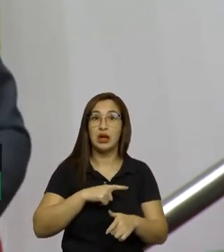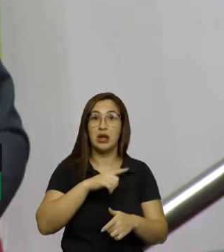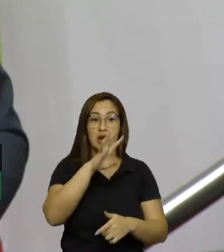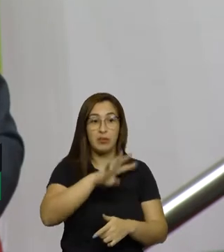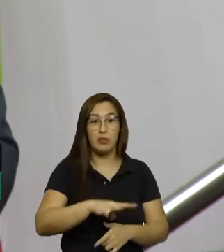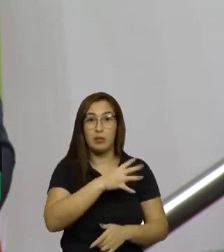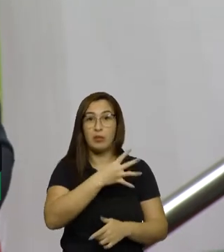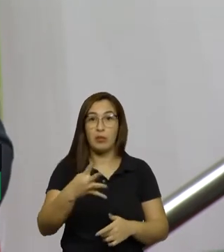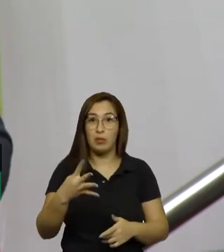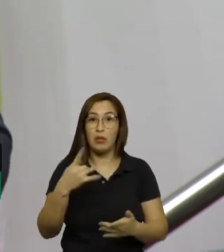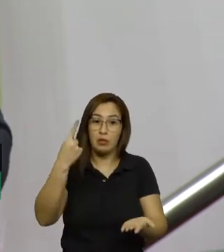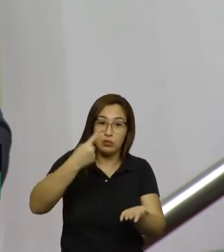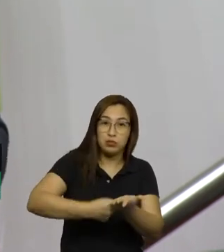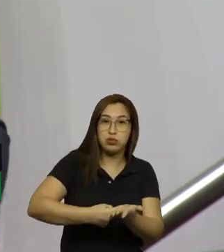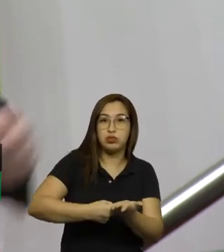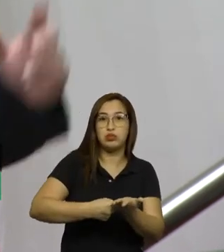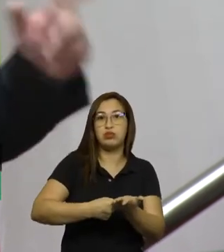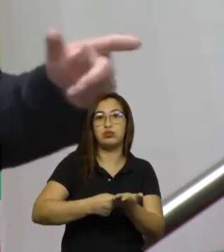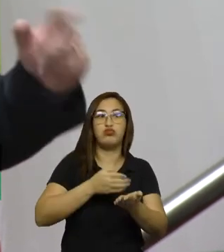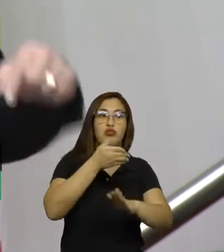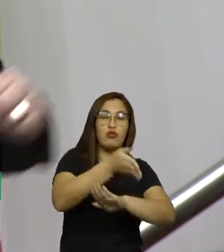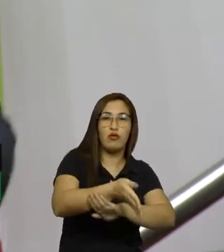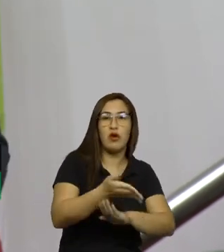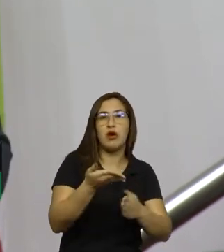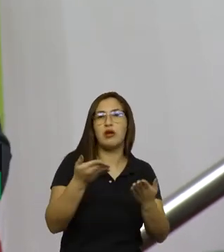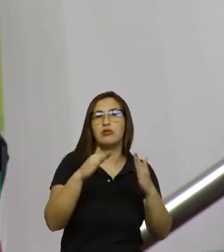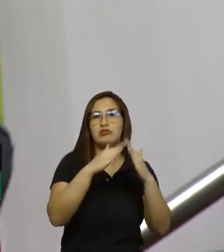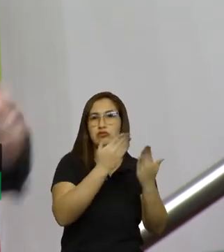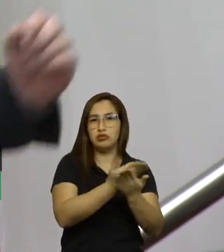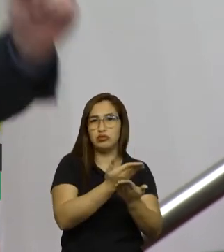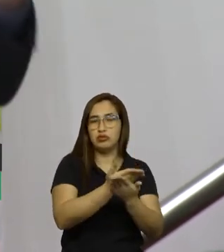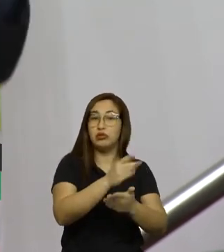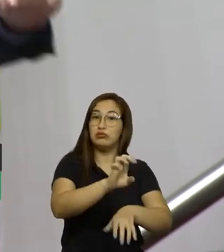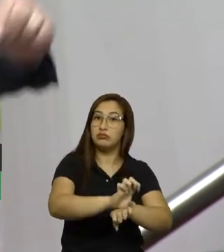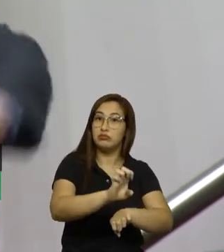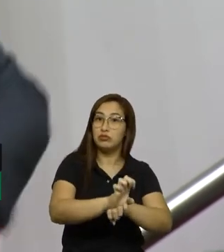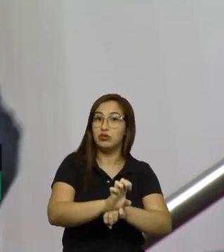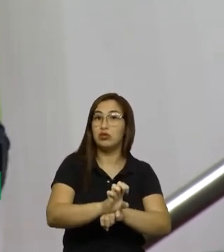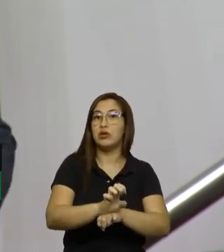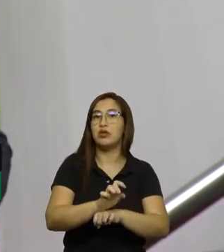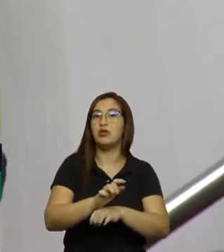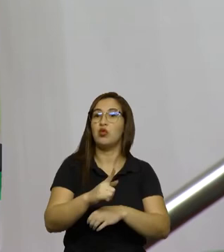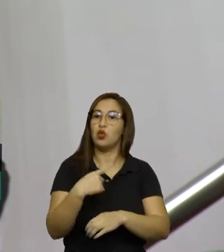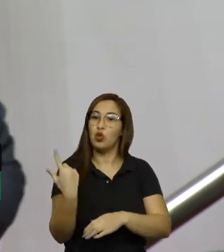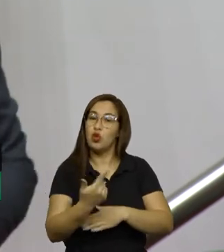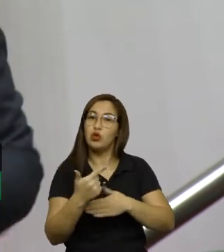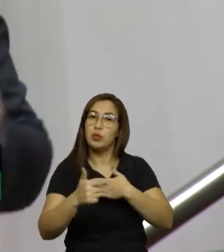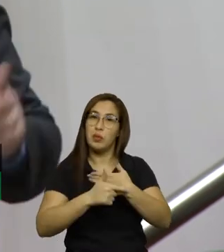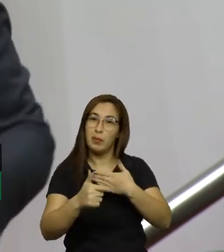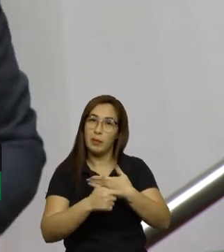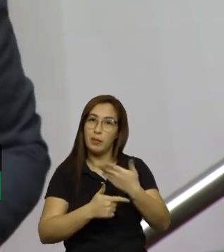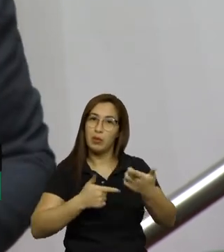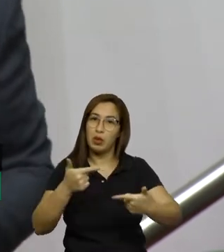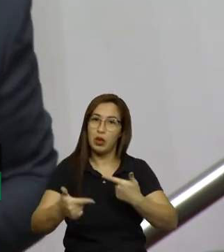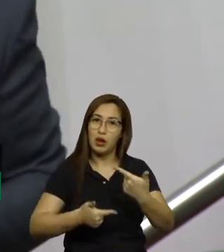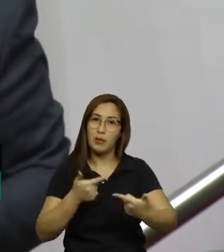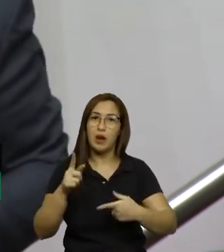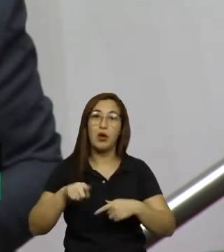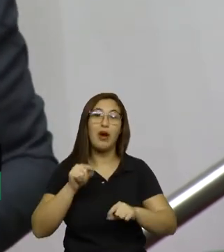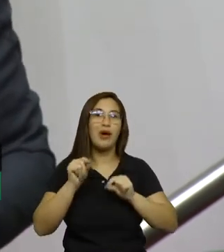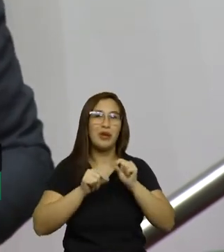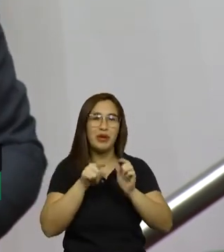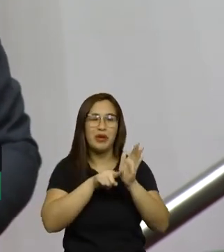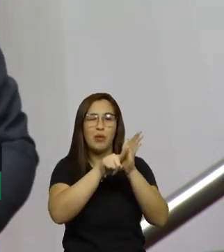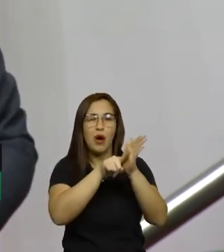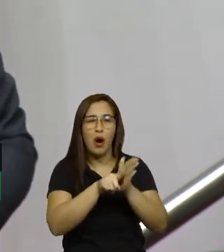escolas estaduais. Deputado Ivan, sabe que o nosso papel também é esse, in loco, sempre que possível, fiscalizar, verificar